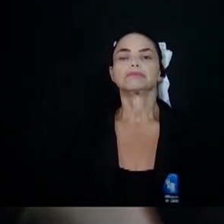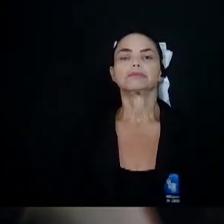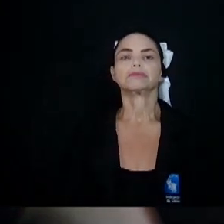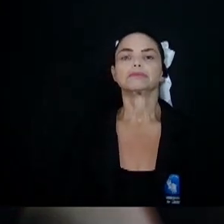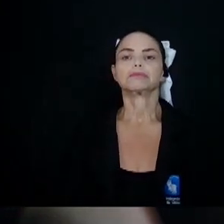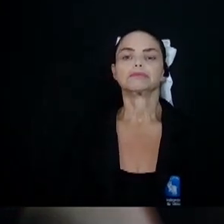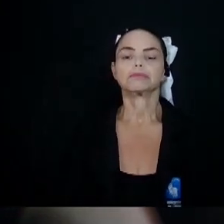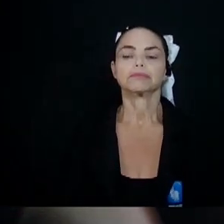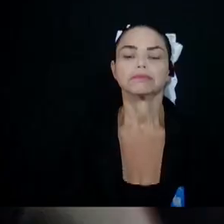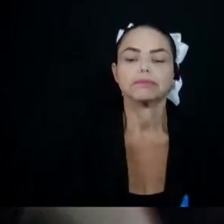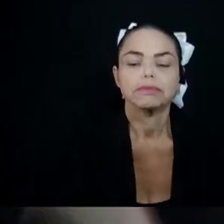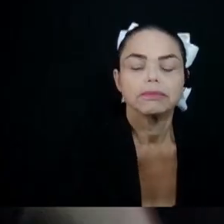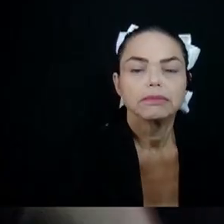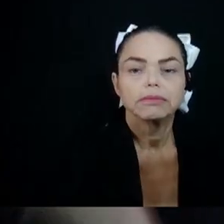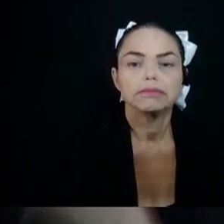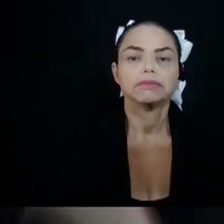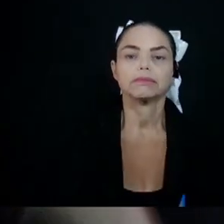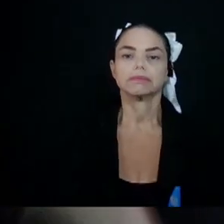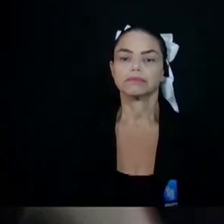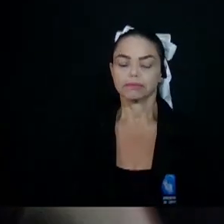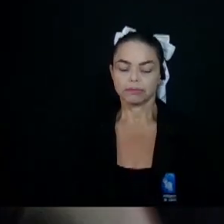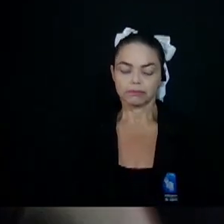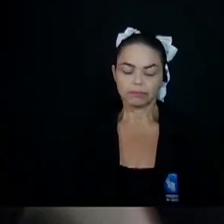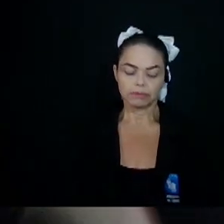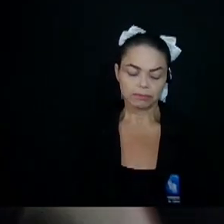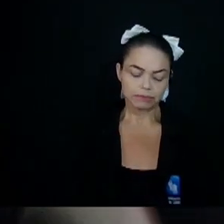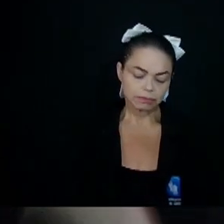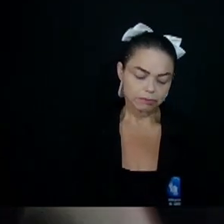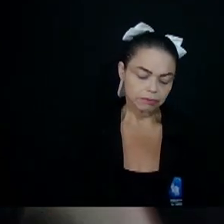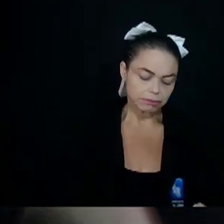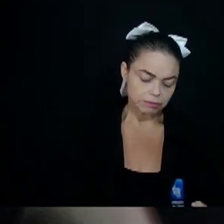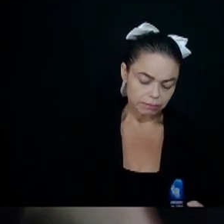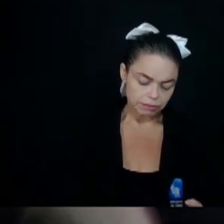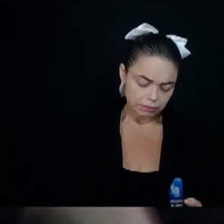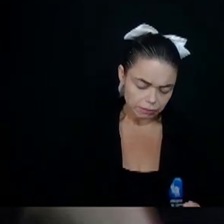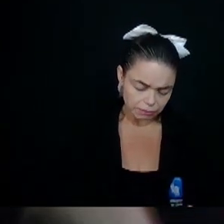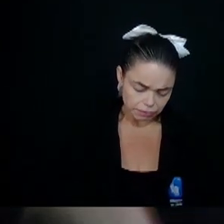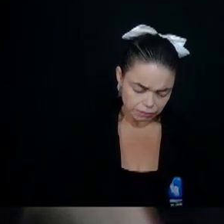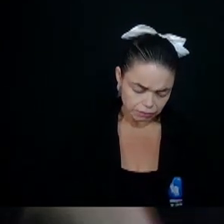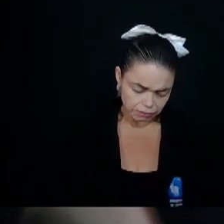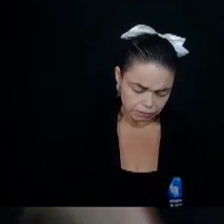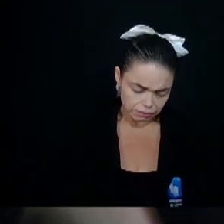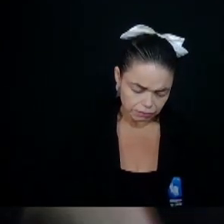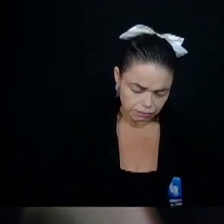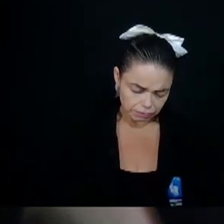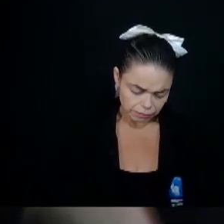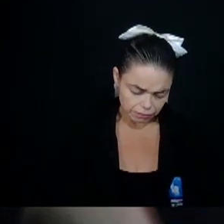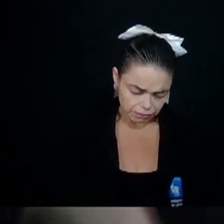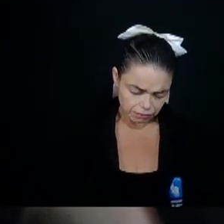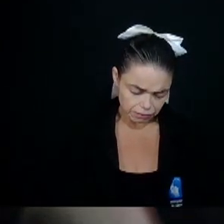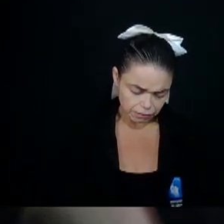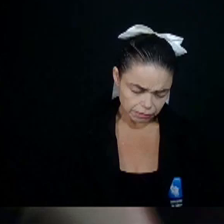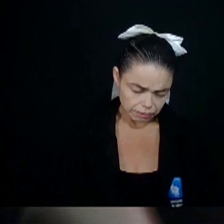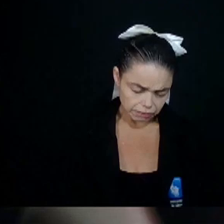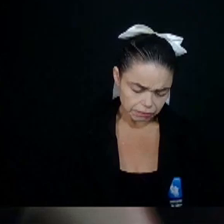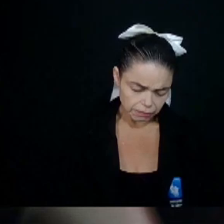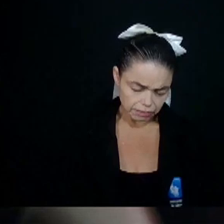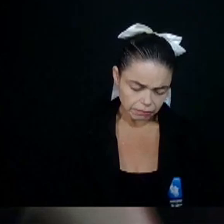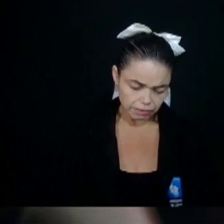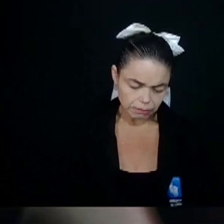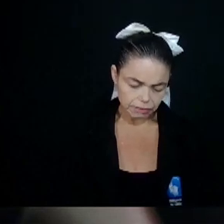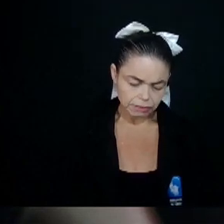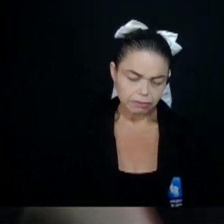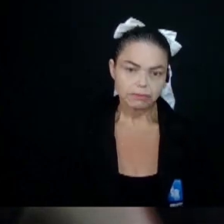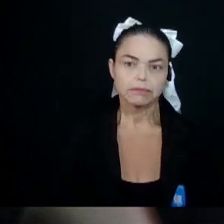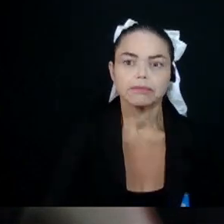crianças vão querer algo que é um pouco mais difícil. Funções básicas que hoje a gente vê assim no consultório, né, da